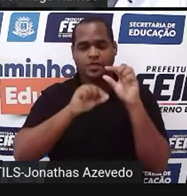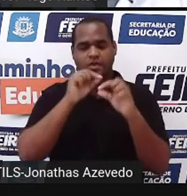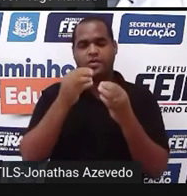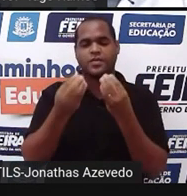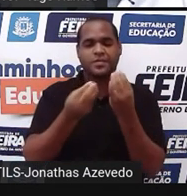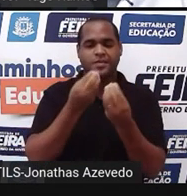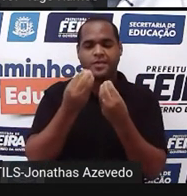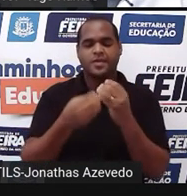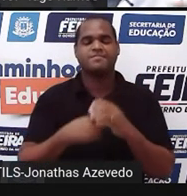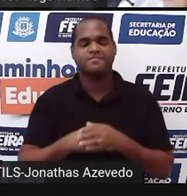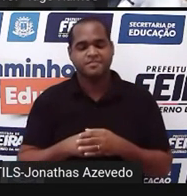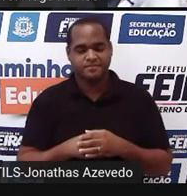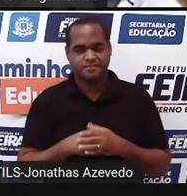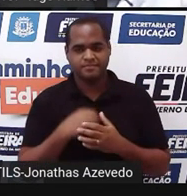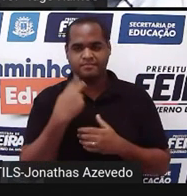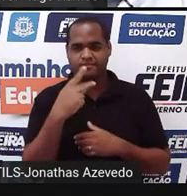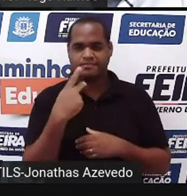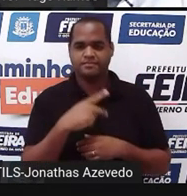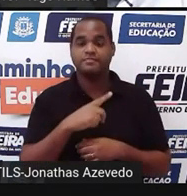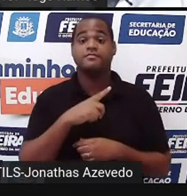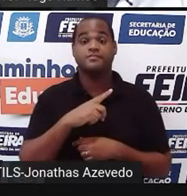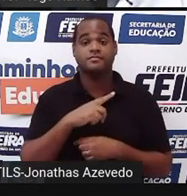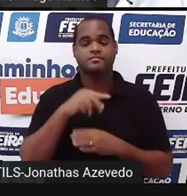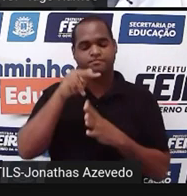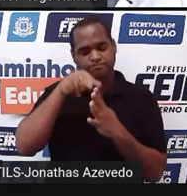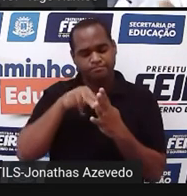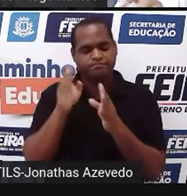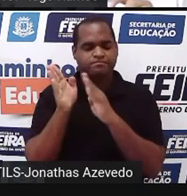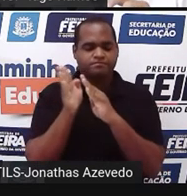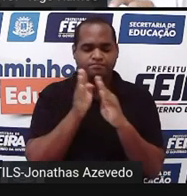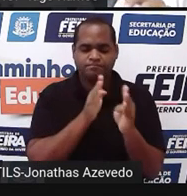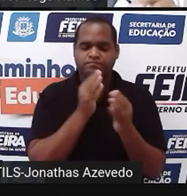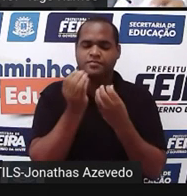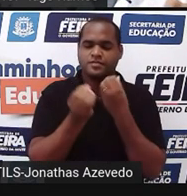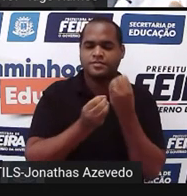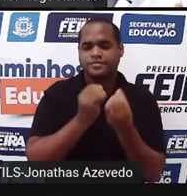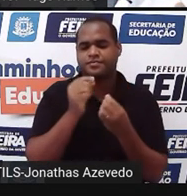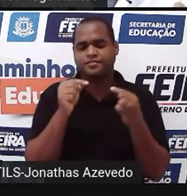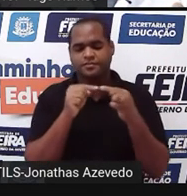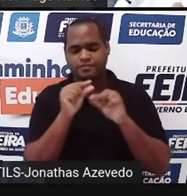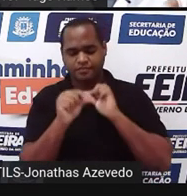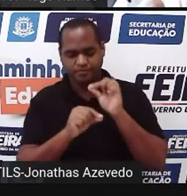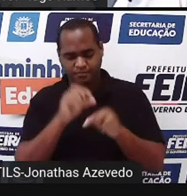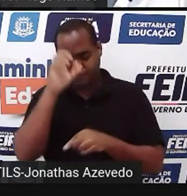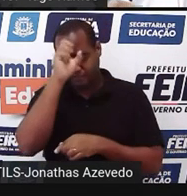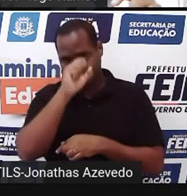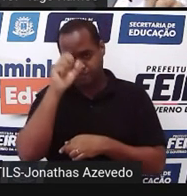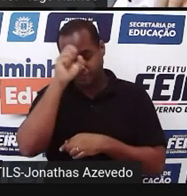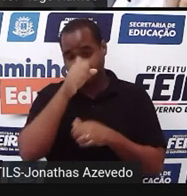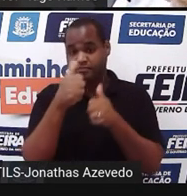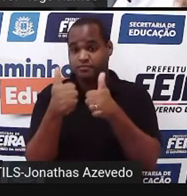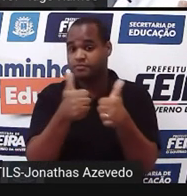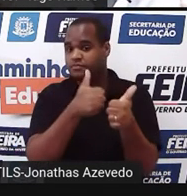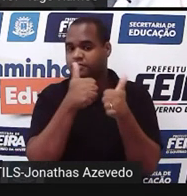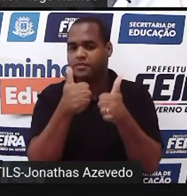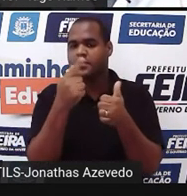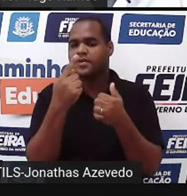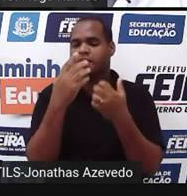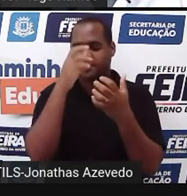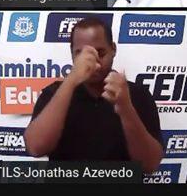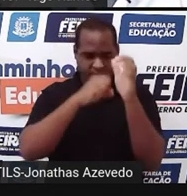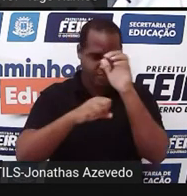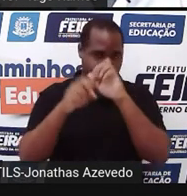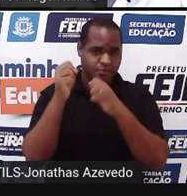porque quando você escrever isso você vai ler e aí você vai ver o que foi que você aprendeu como você